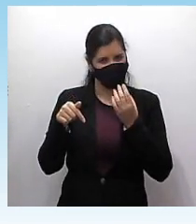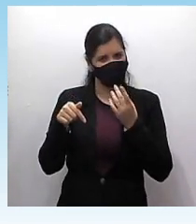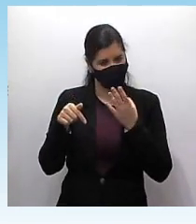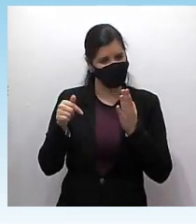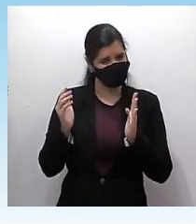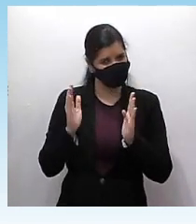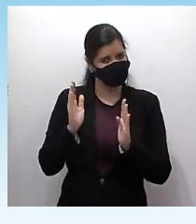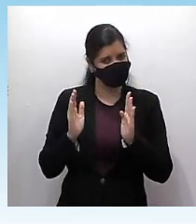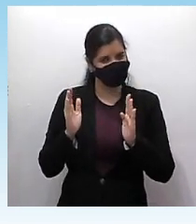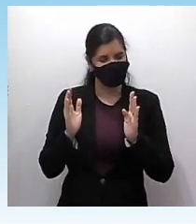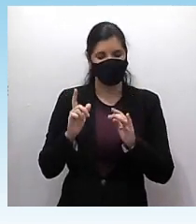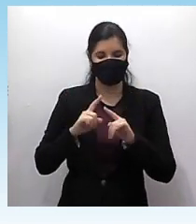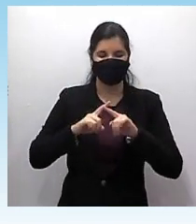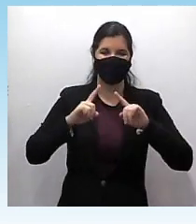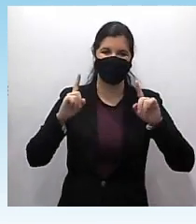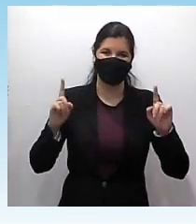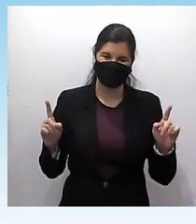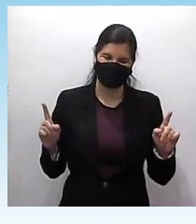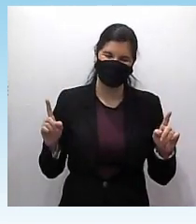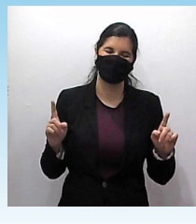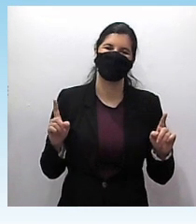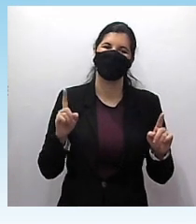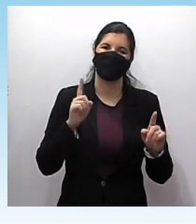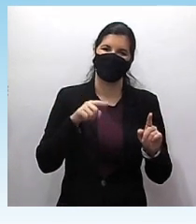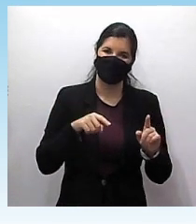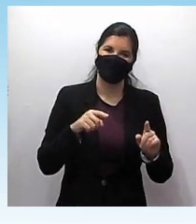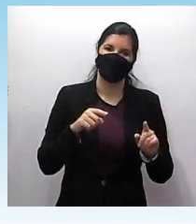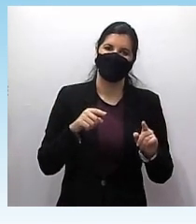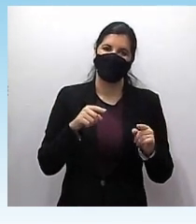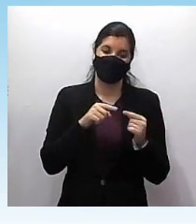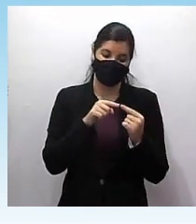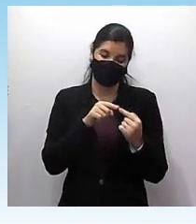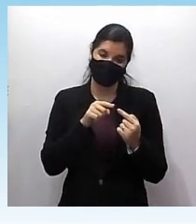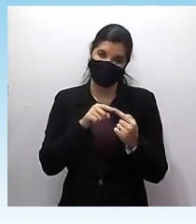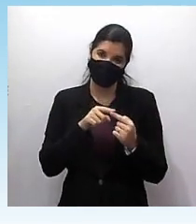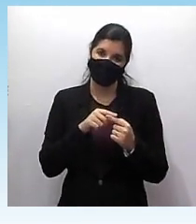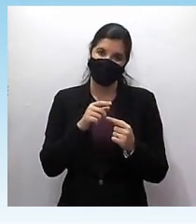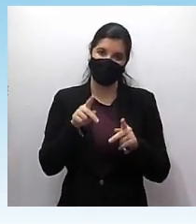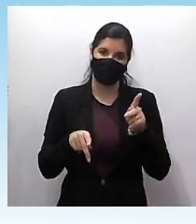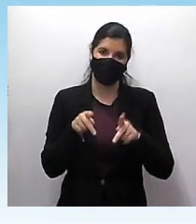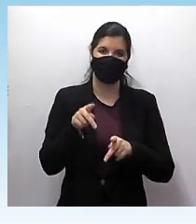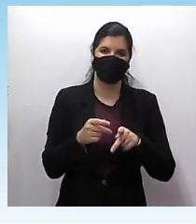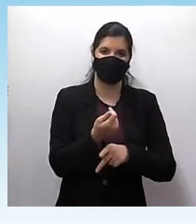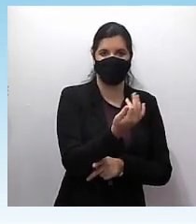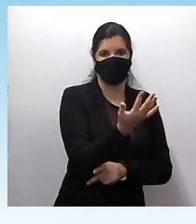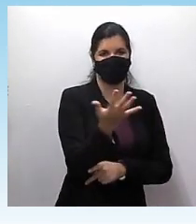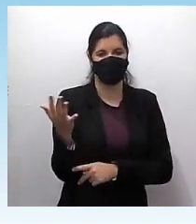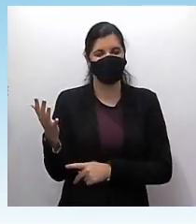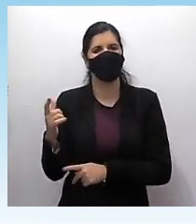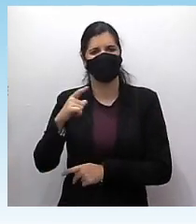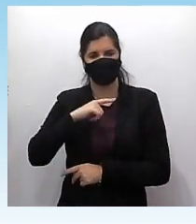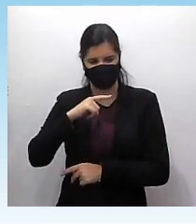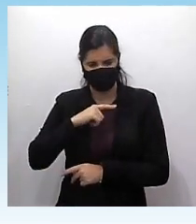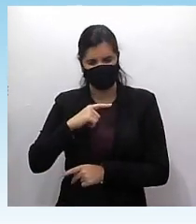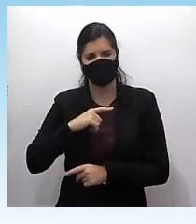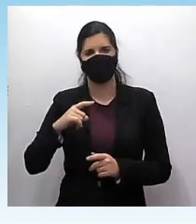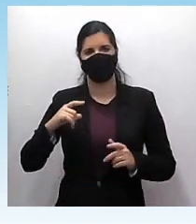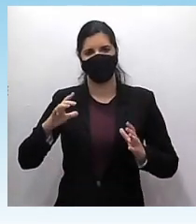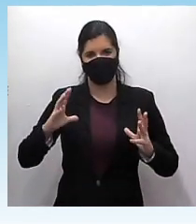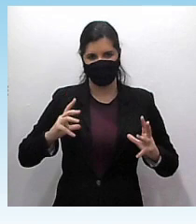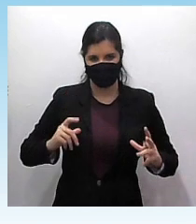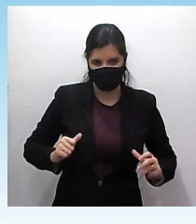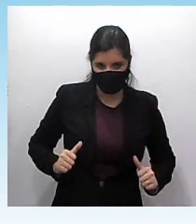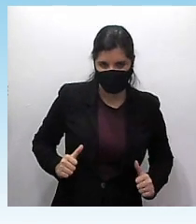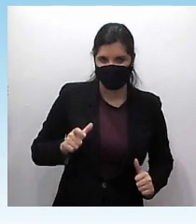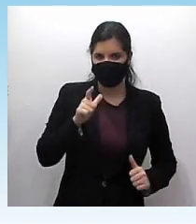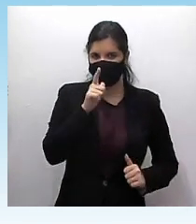e bom. Só que esse IDH ele é baseado numa média da população. Nós temos saneamento básico no Brasil. O problema